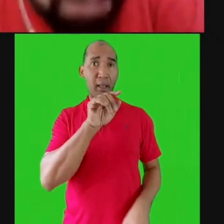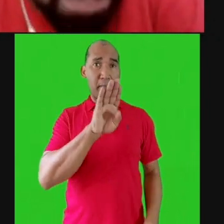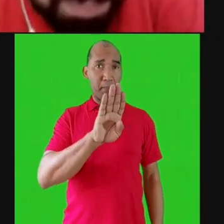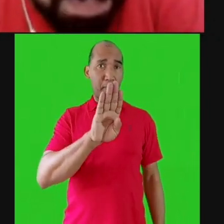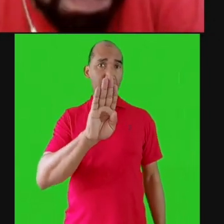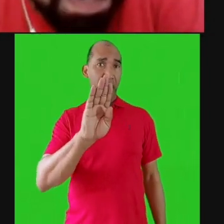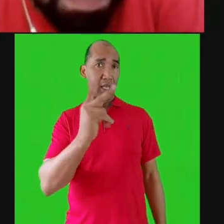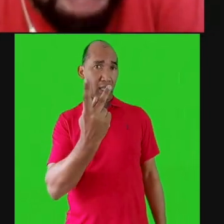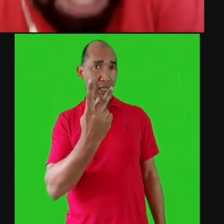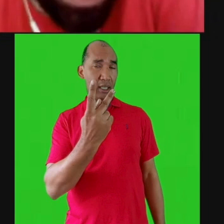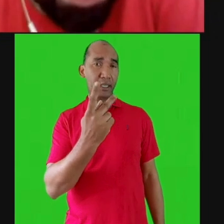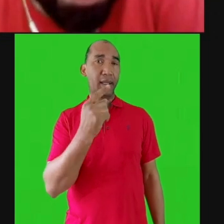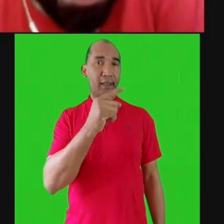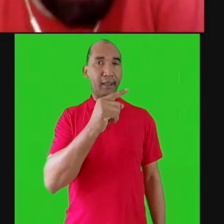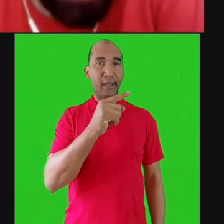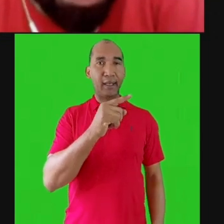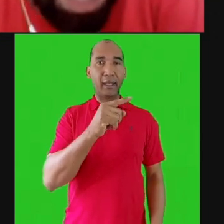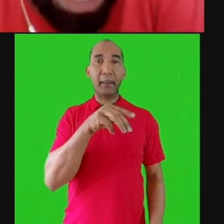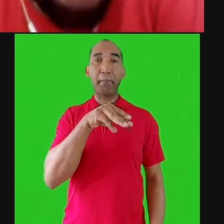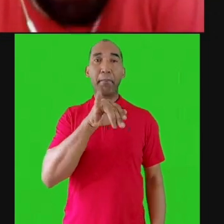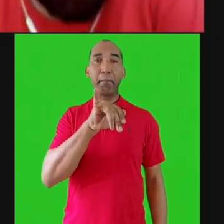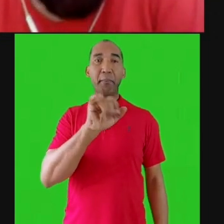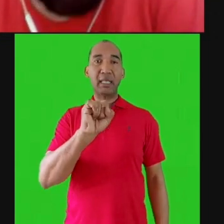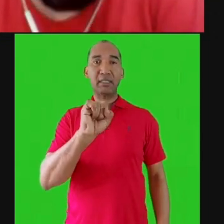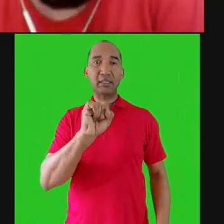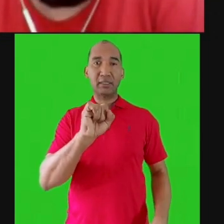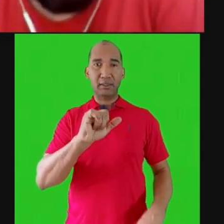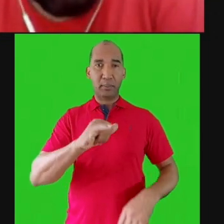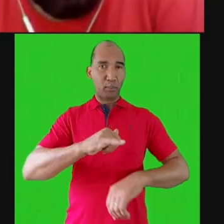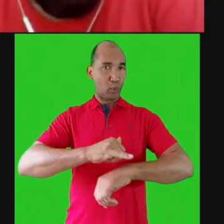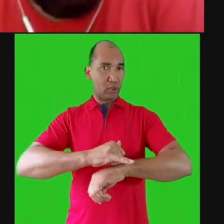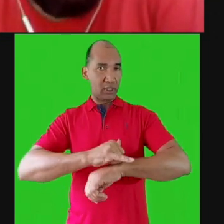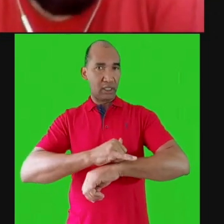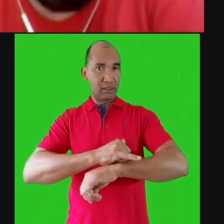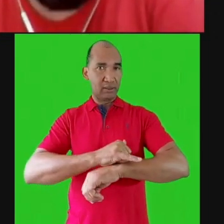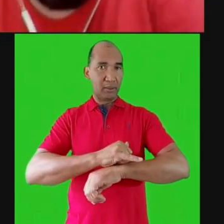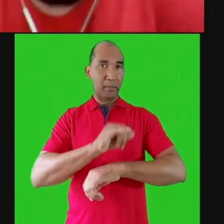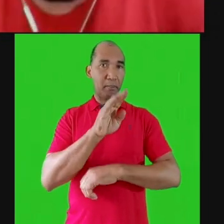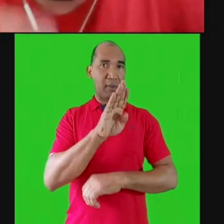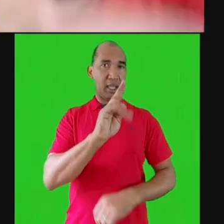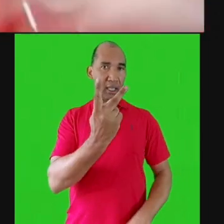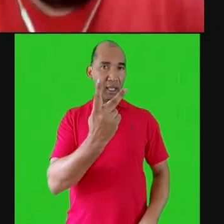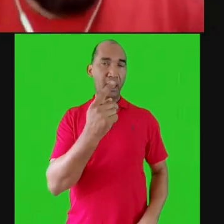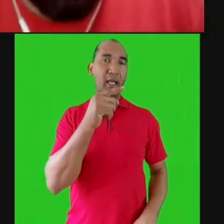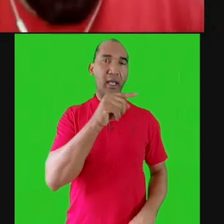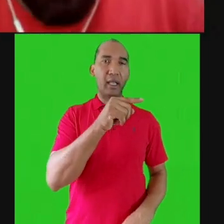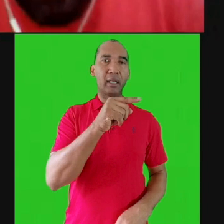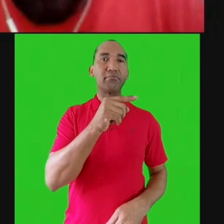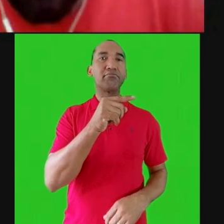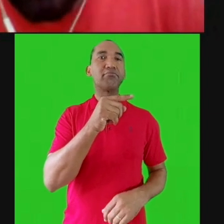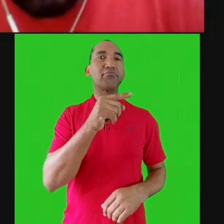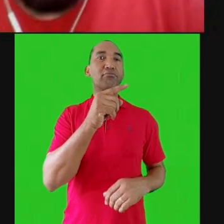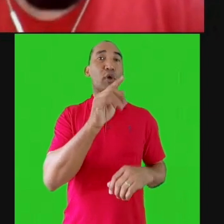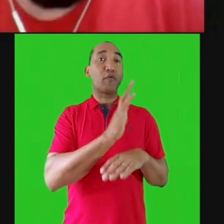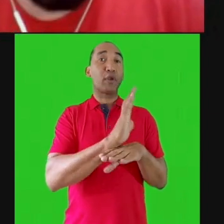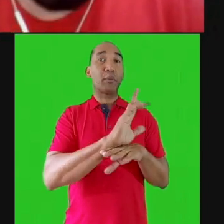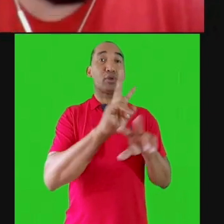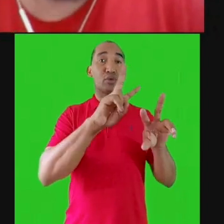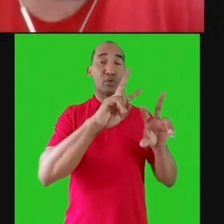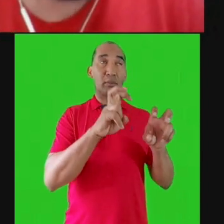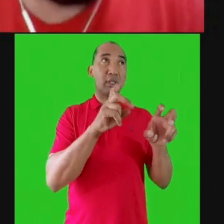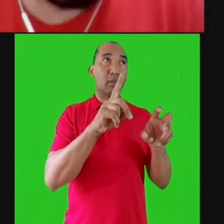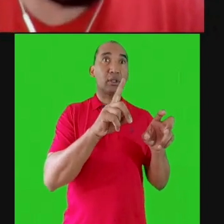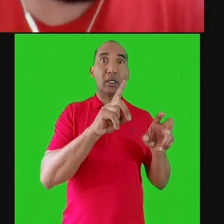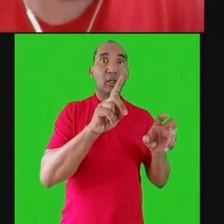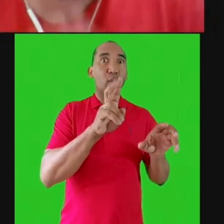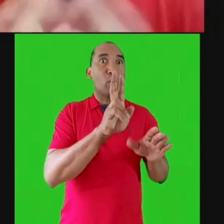BH, Miss Plus Size Trans BH, que faz um filme também sobre a mãe dela da pandemia. Então, assim, foi muito diverso esse universo, e a possibilidade era essa, não